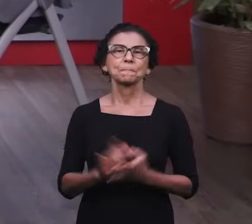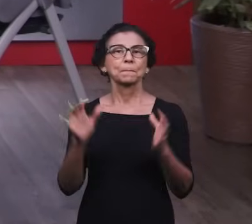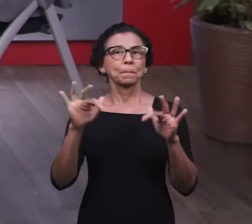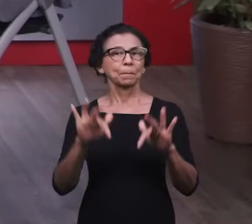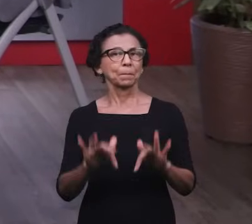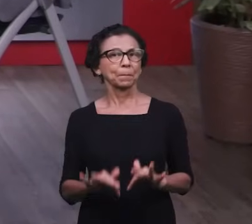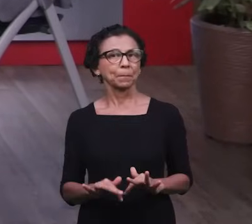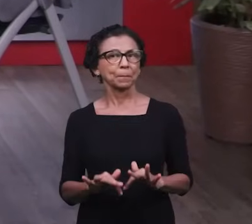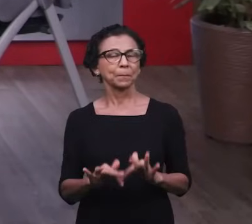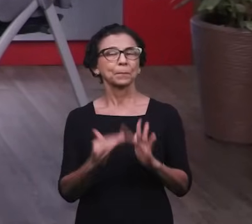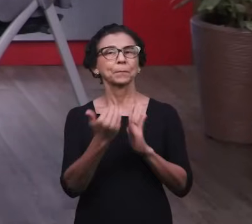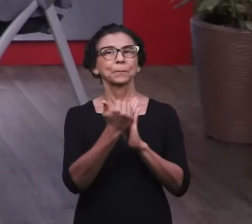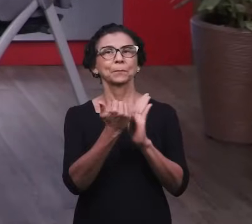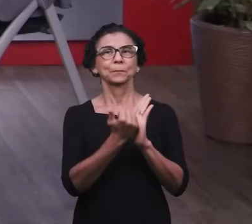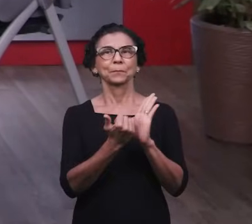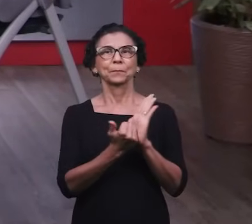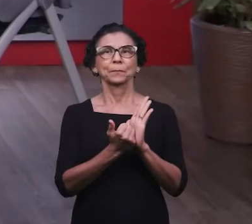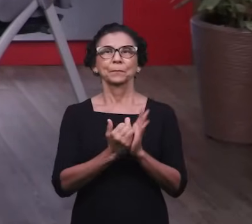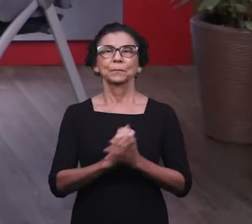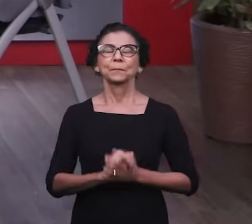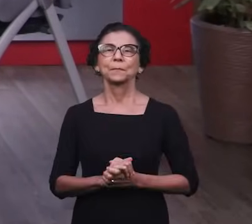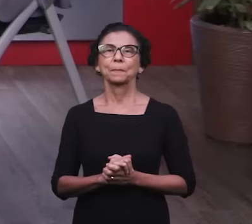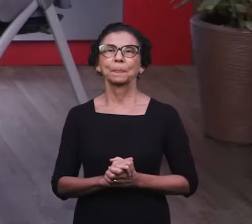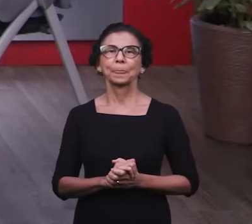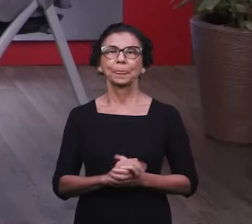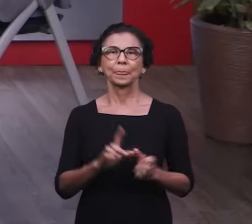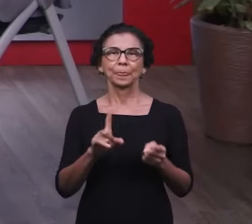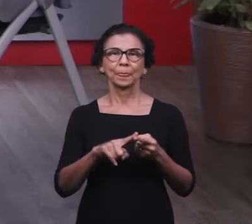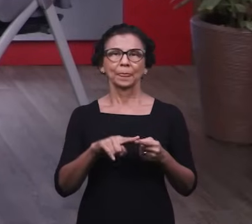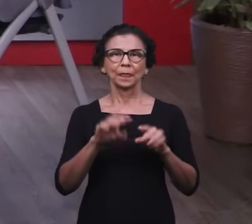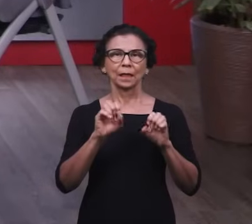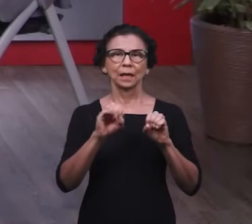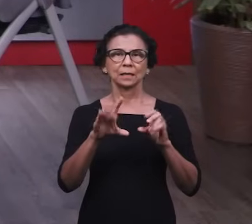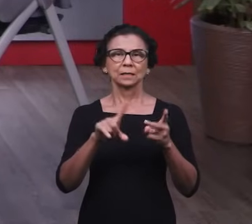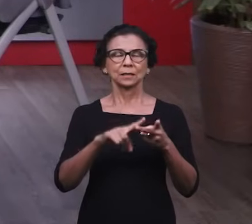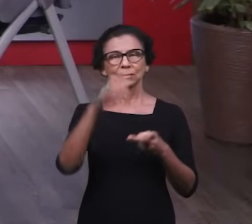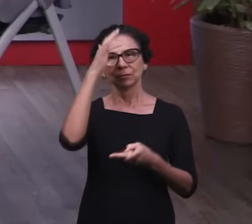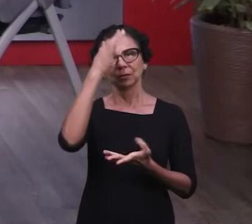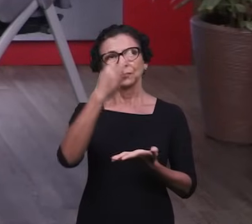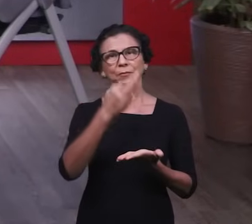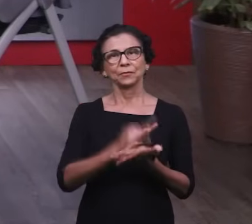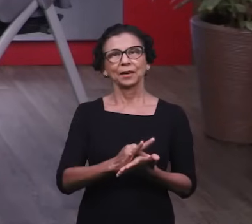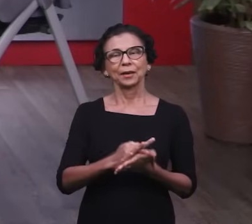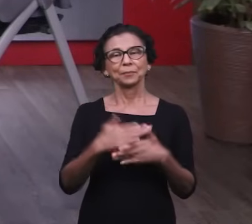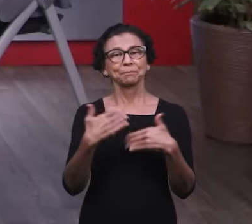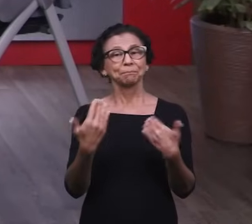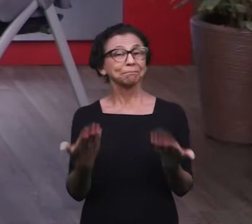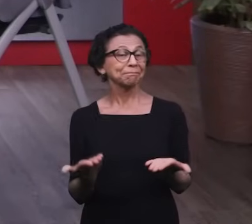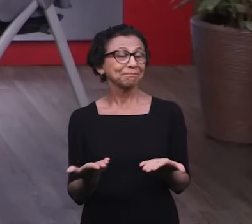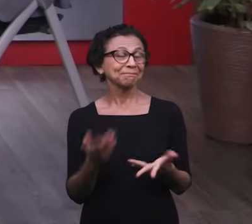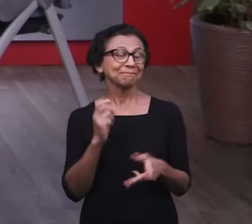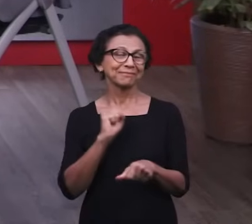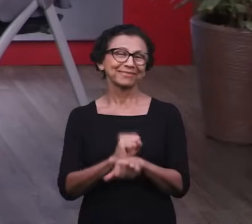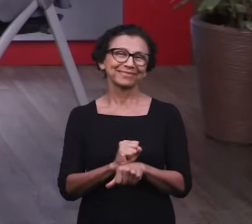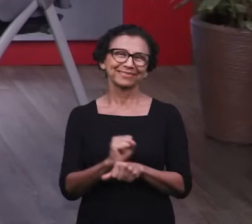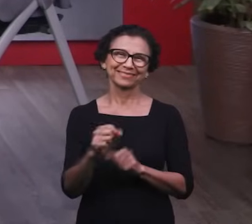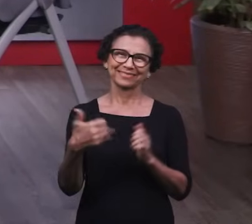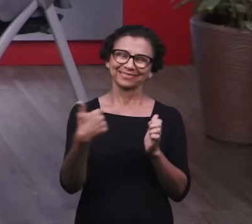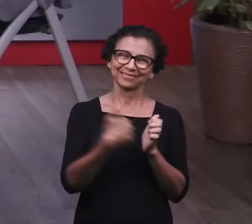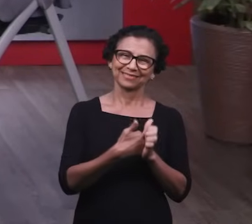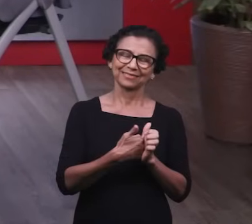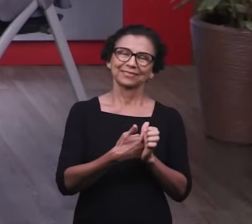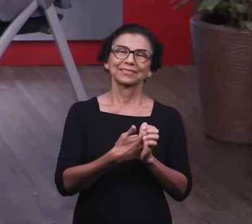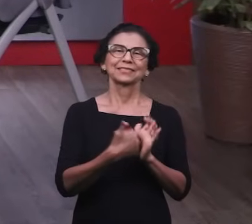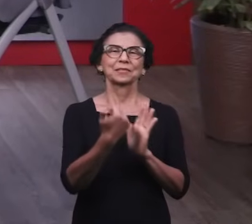um programa Educação e Fé. Esperamos que você continue nos acompanhando, assistindo